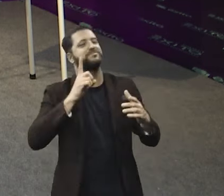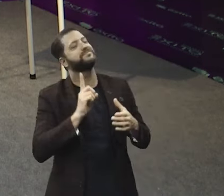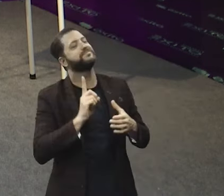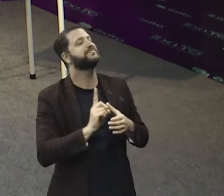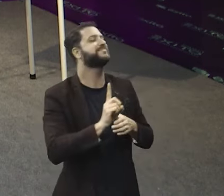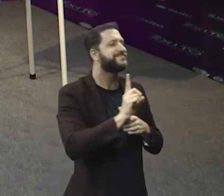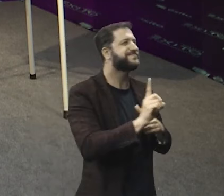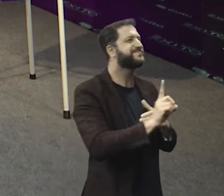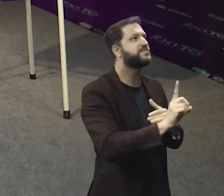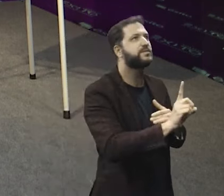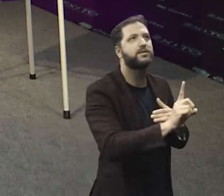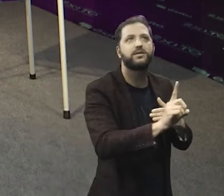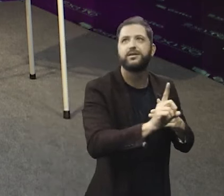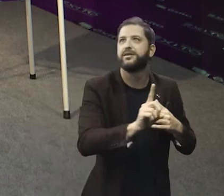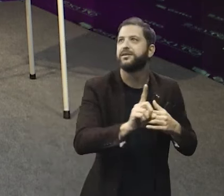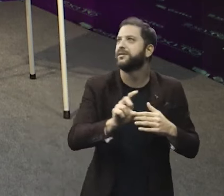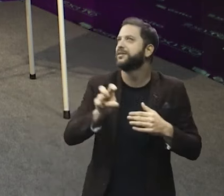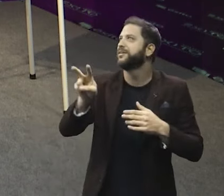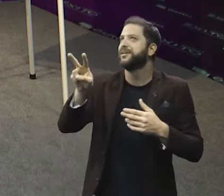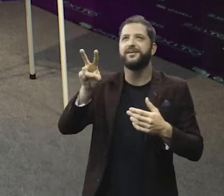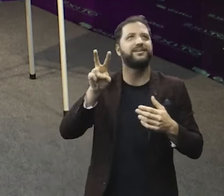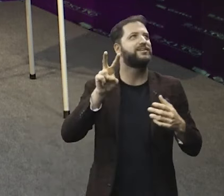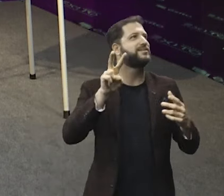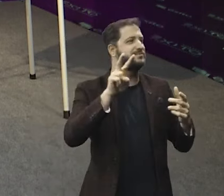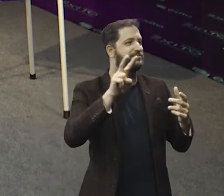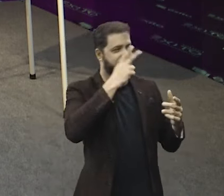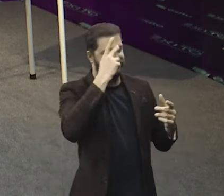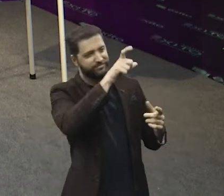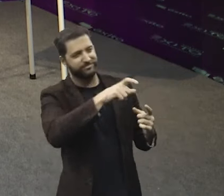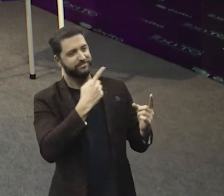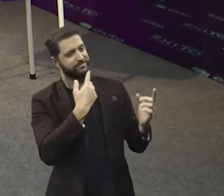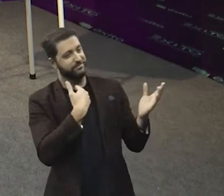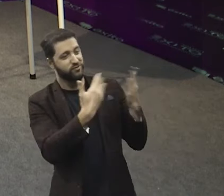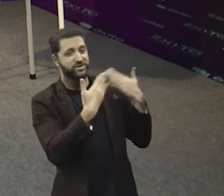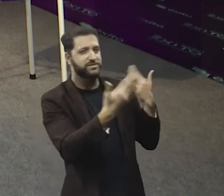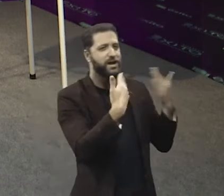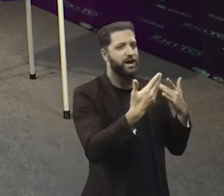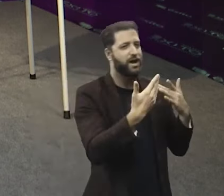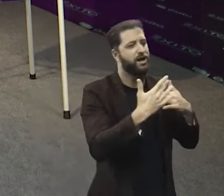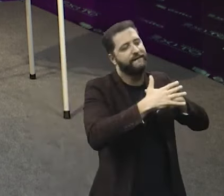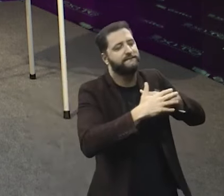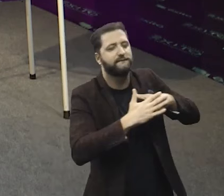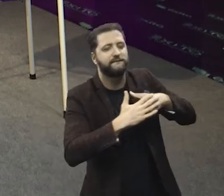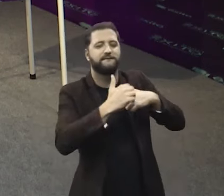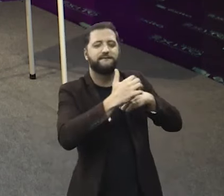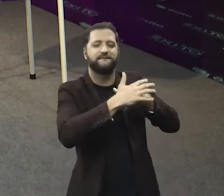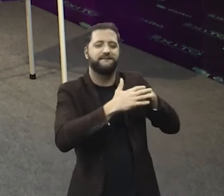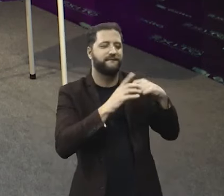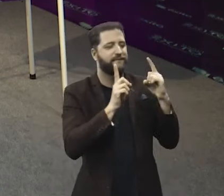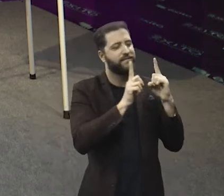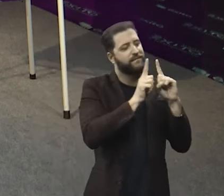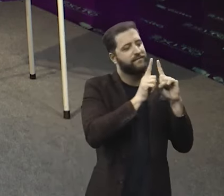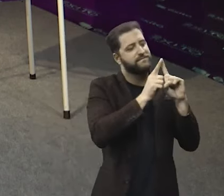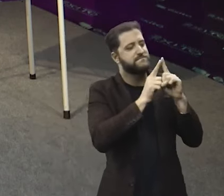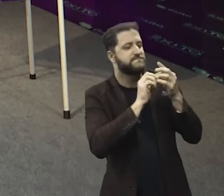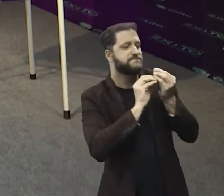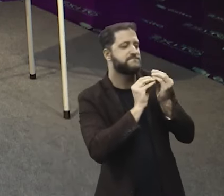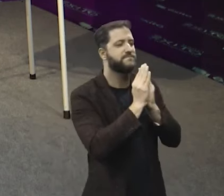diante das suas duas palavras Diante Do que vocês vão conversando diante das Carícias que você vai ser um bonequinho Ali você vai ter asas